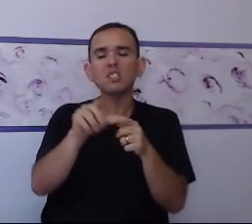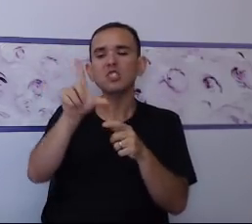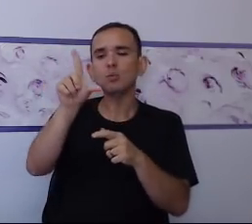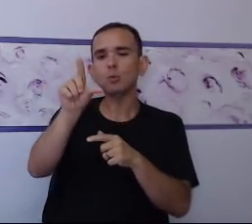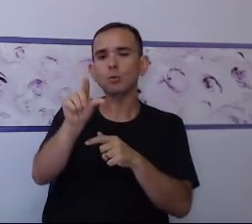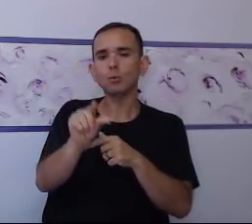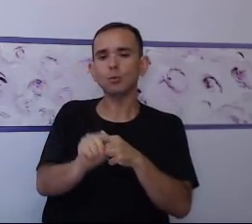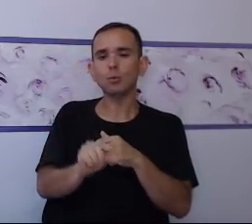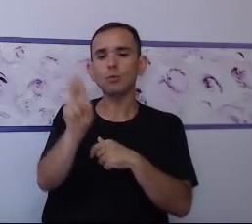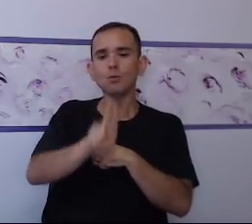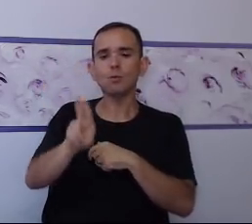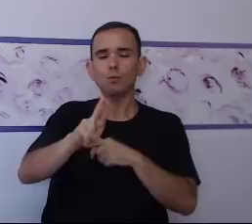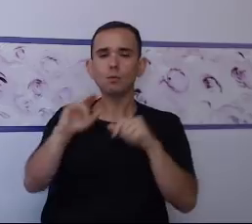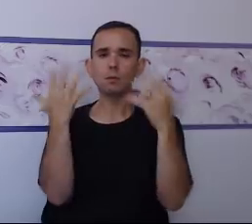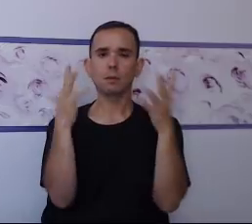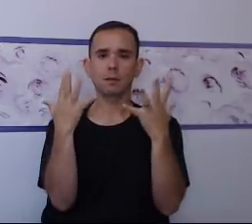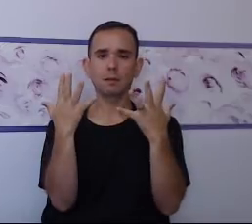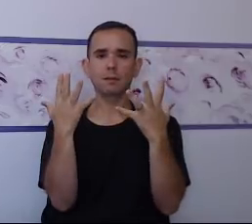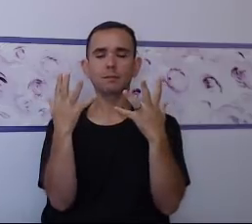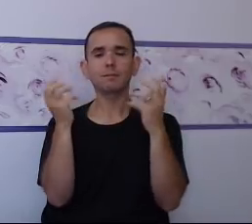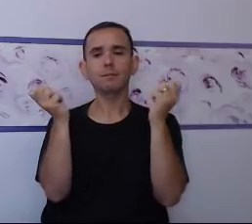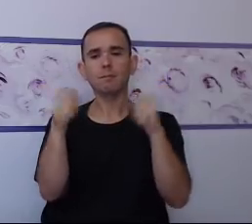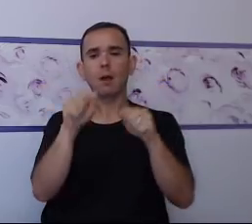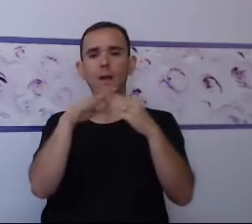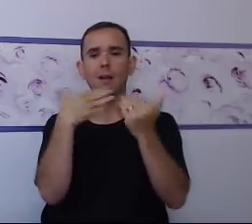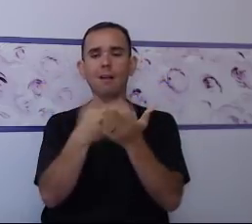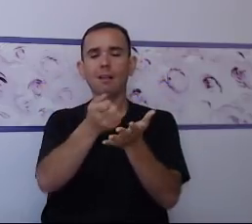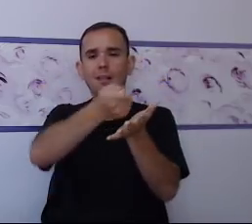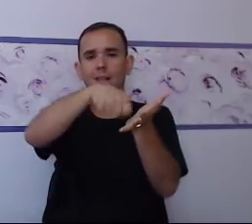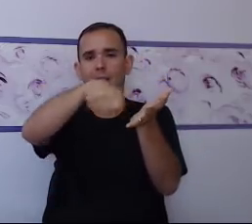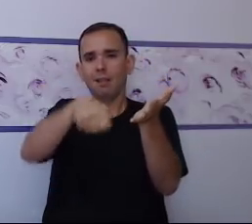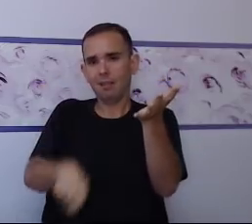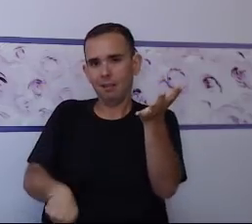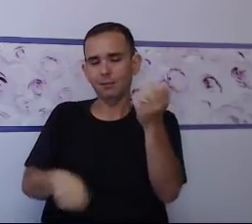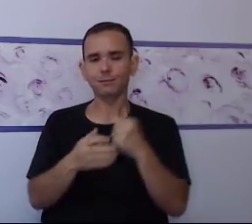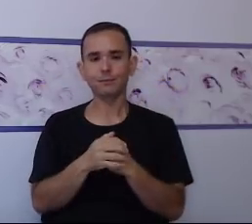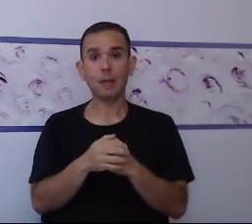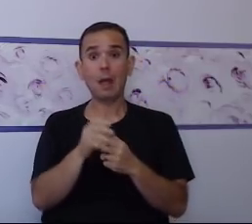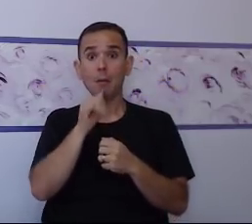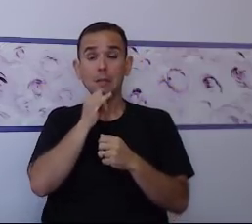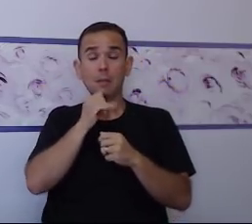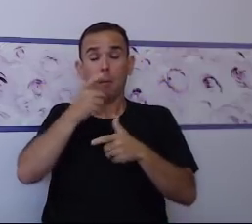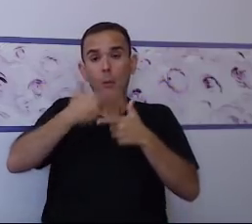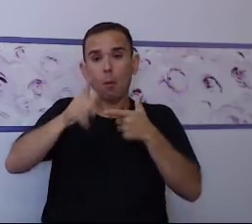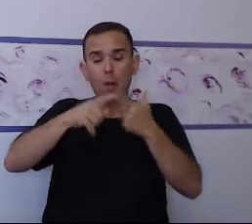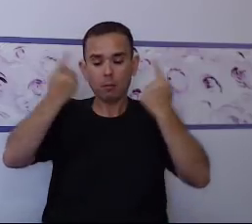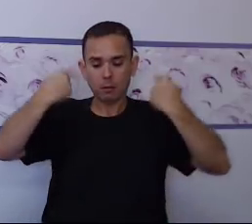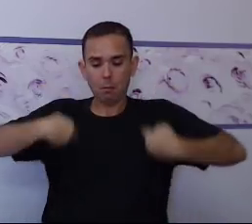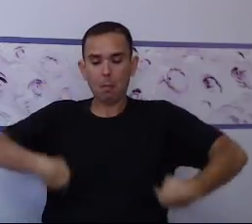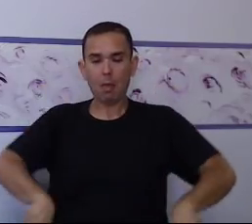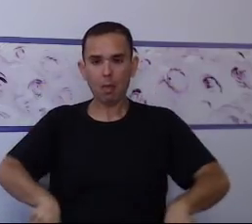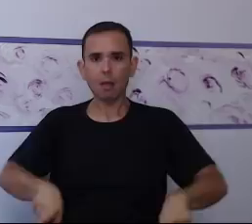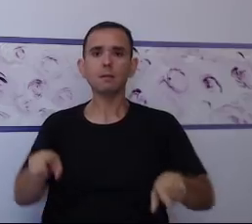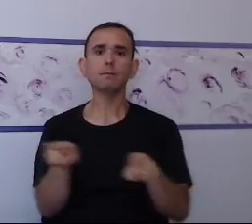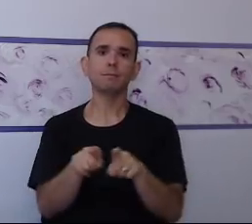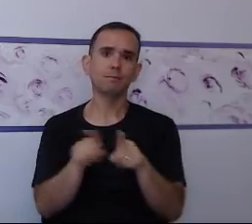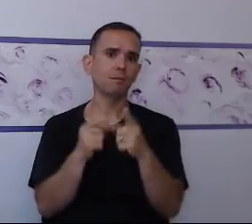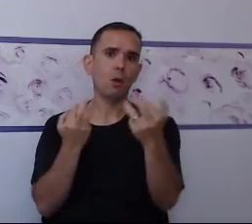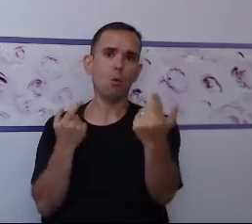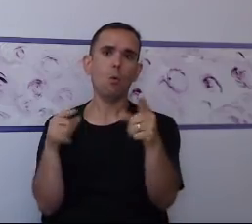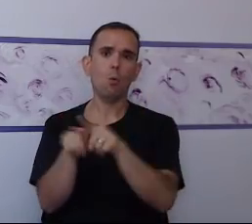movimentos no uso das mãos nas atividades escolares. No caso de membros inferiores, ocorre a mesma coisa. Tem